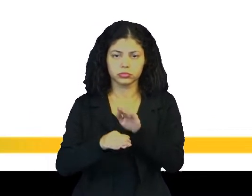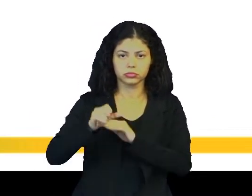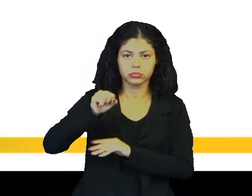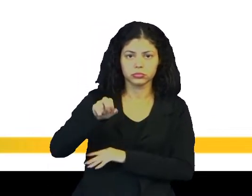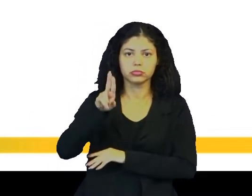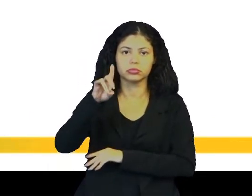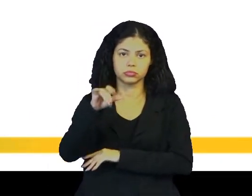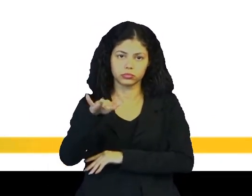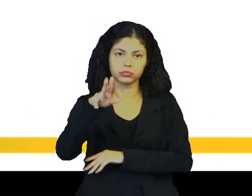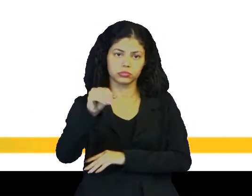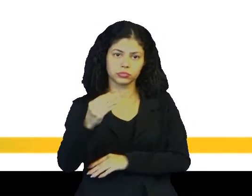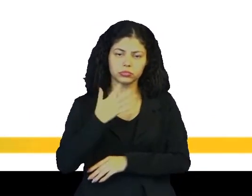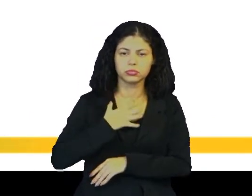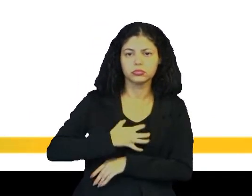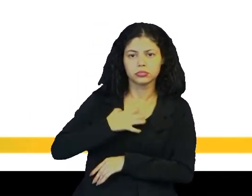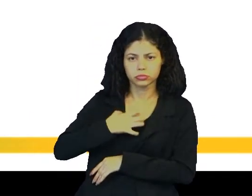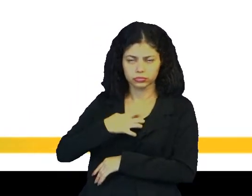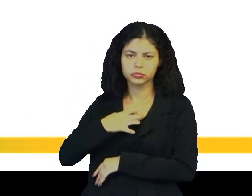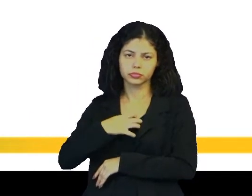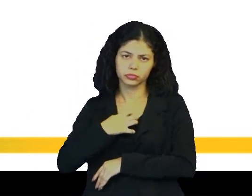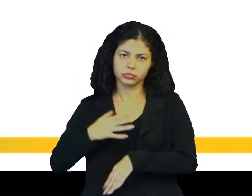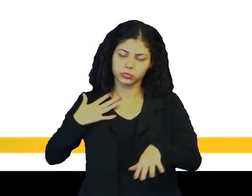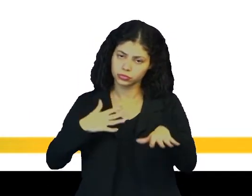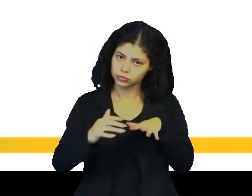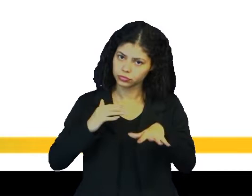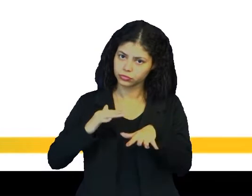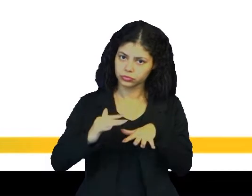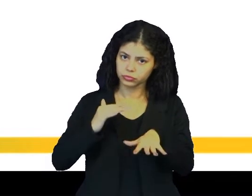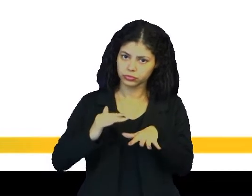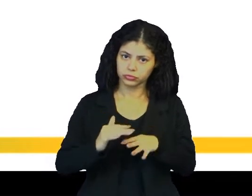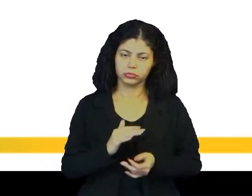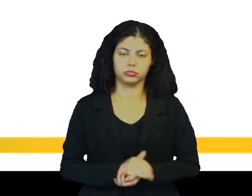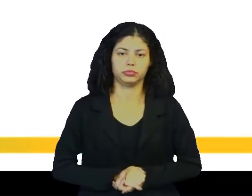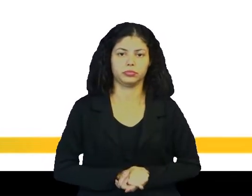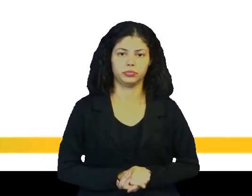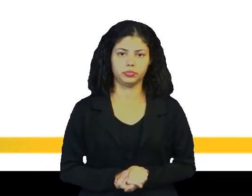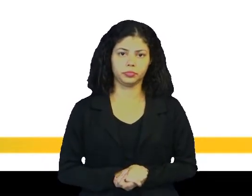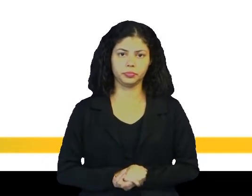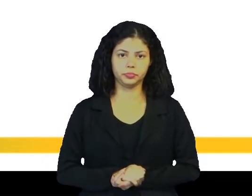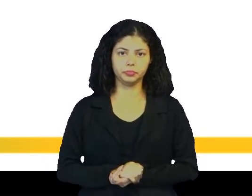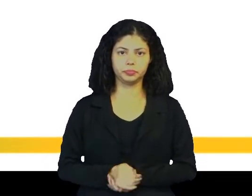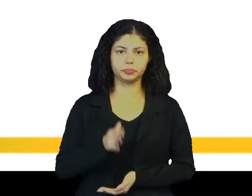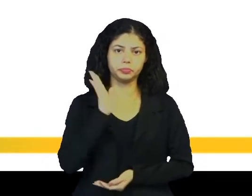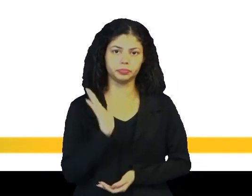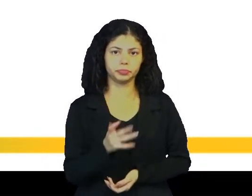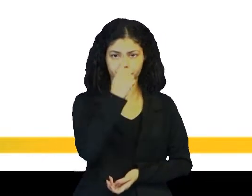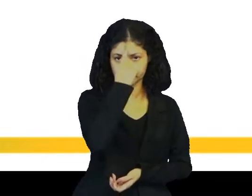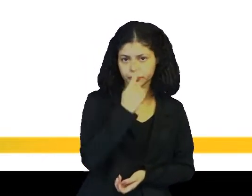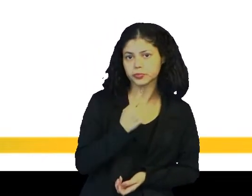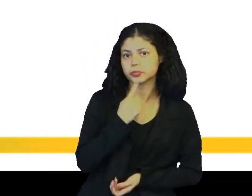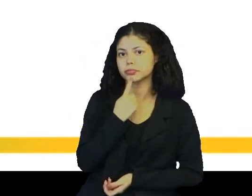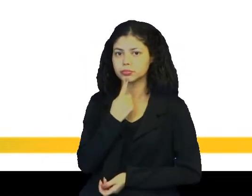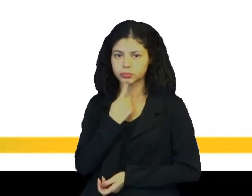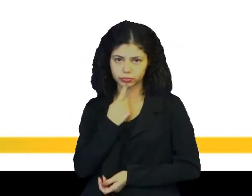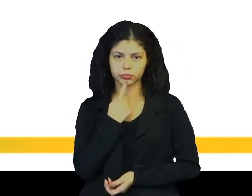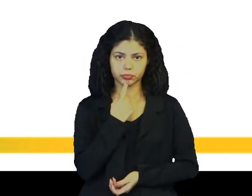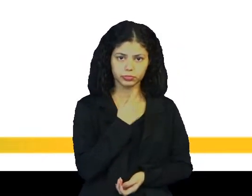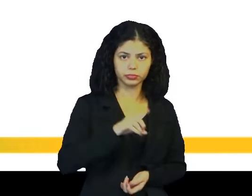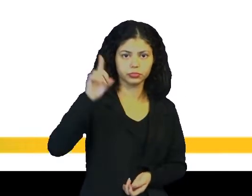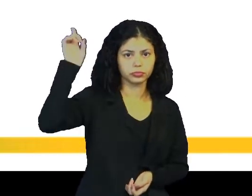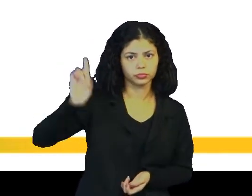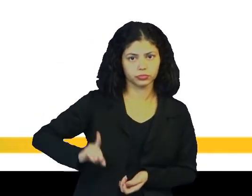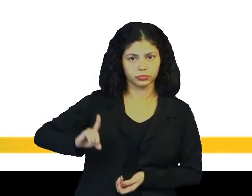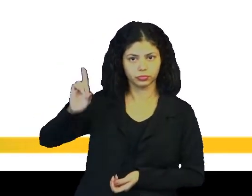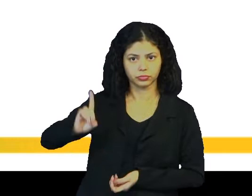beleza? Essa sensação de movimento, tá certo? Já na imagem do lado direito da tela,